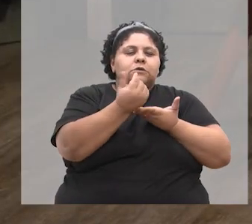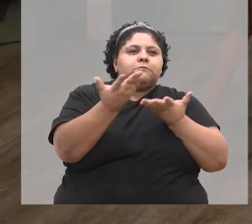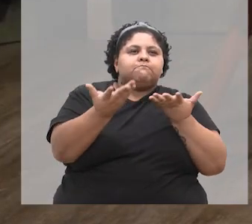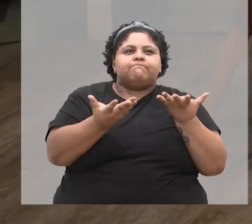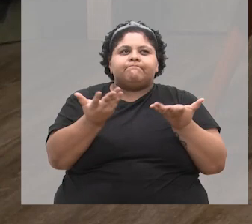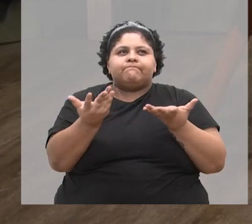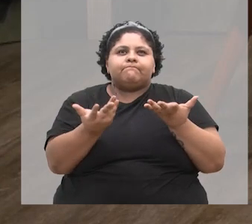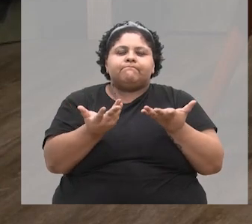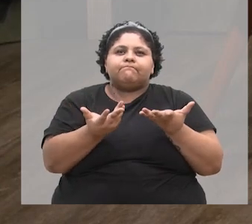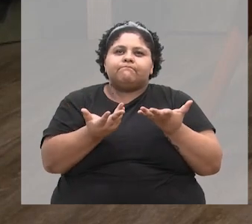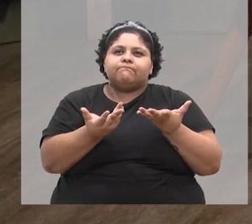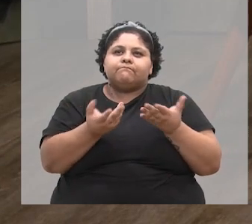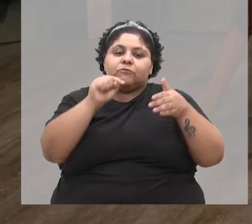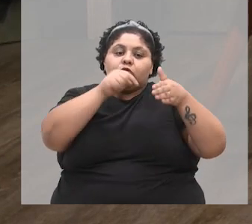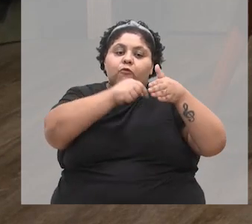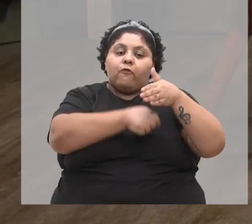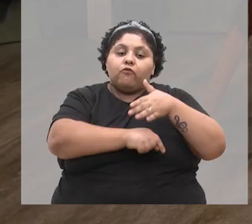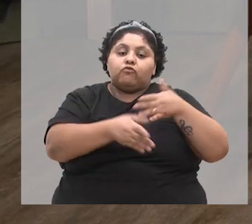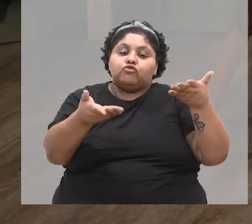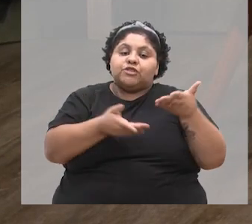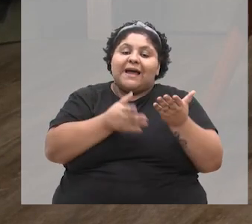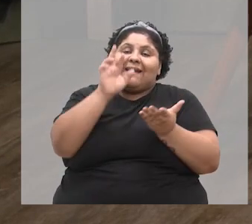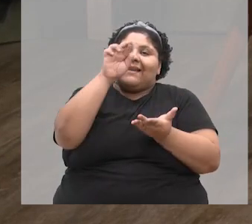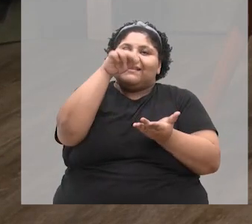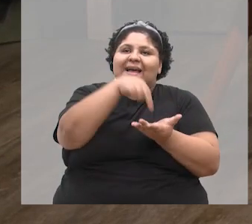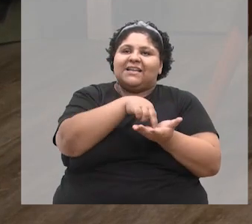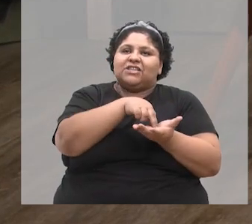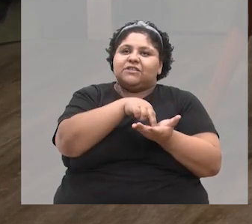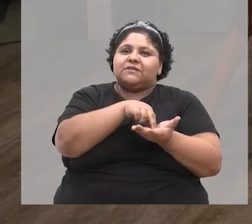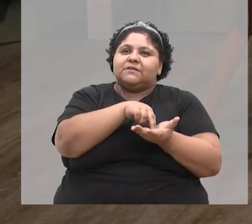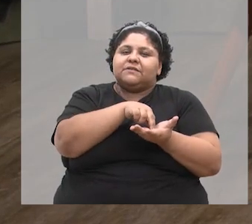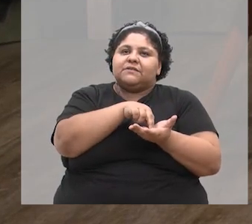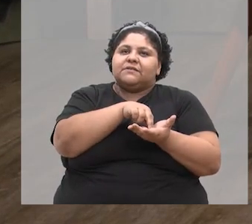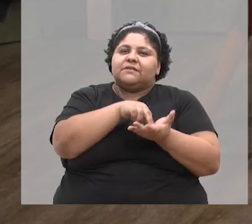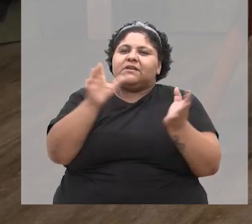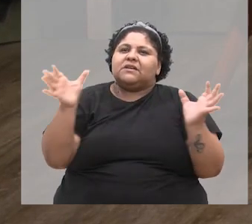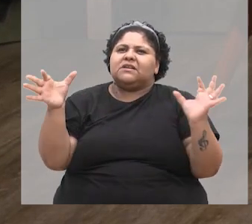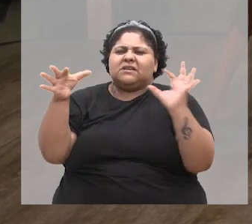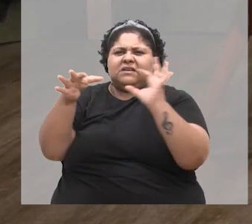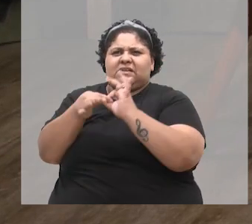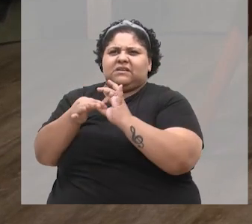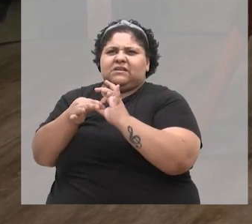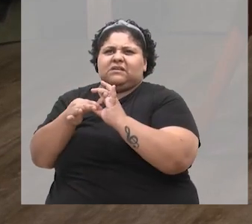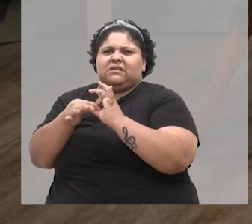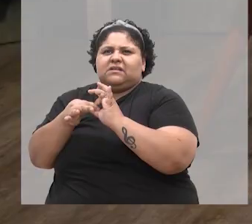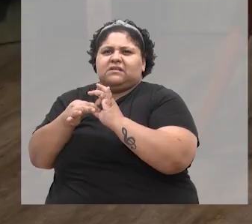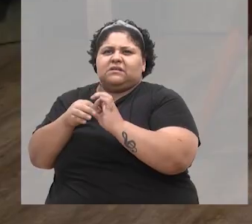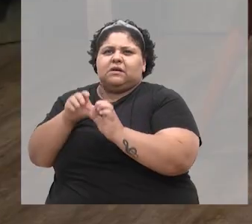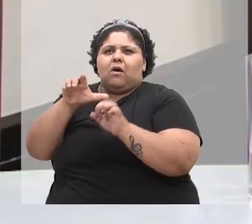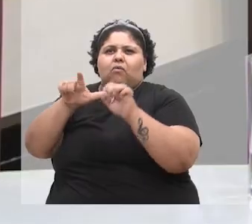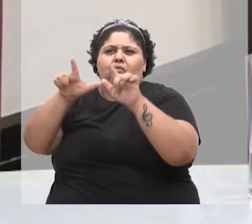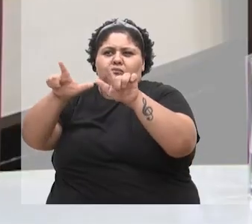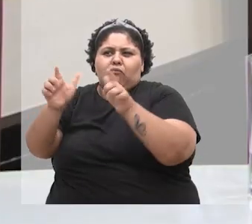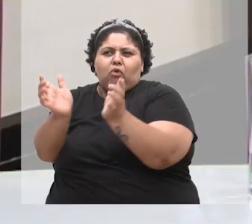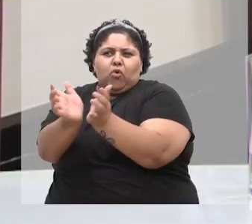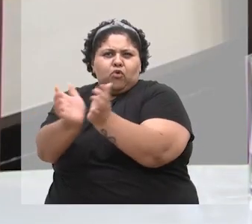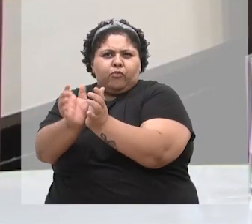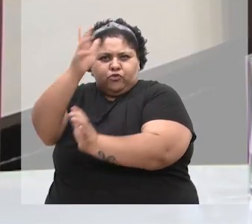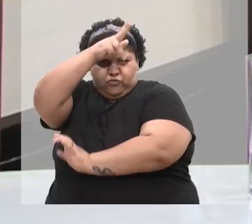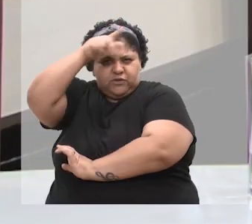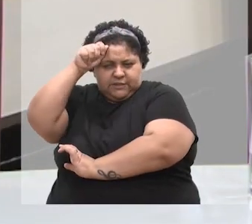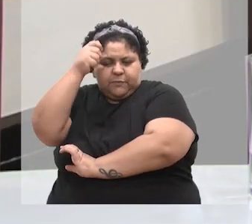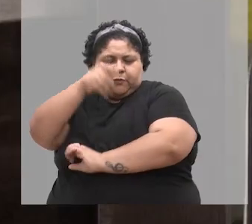de recursos na medida em que o fundo já for uma realidade? E a propósito, ele estará vinculado a alguma pasta do